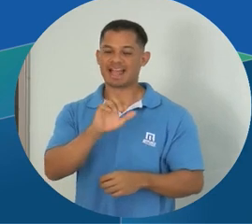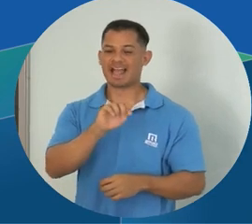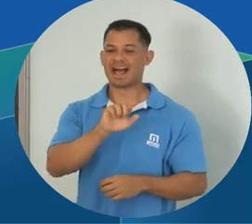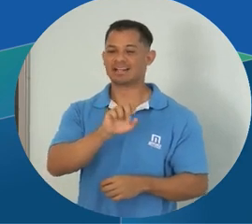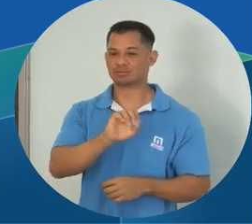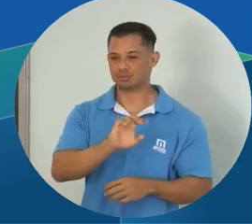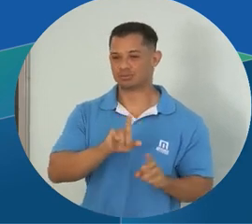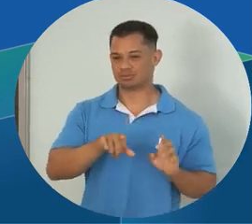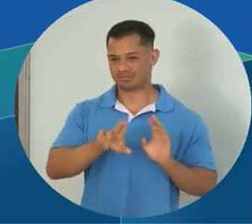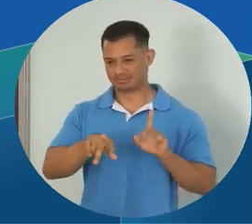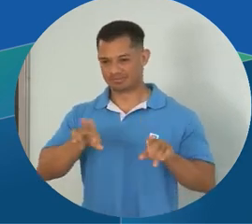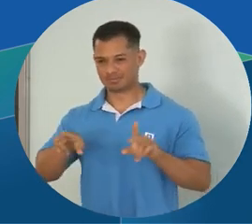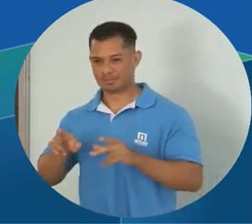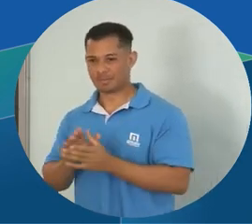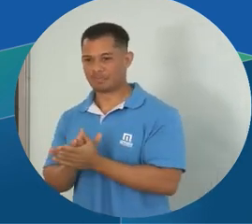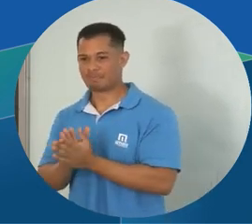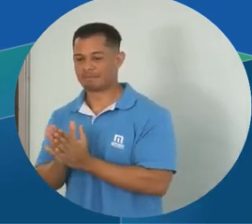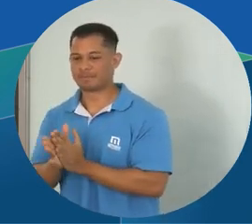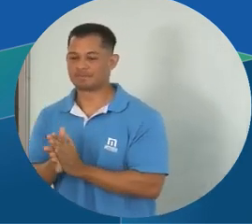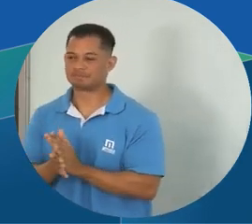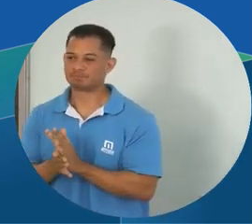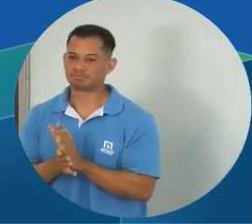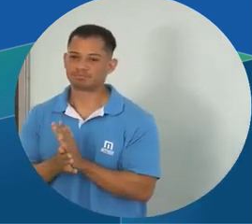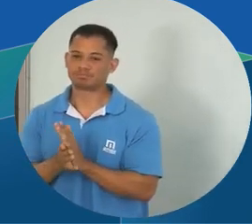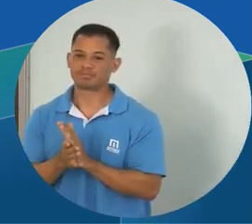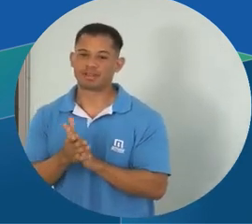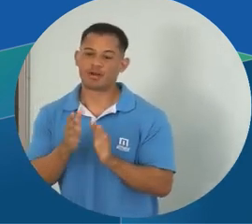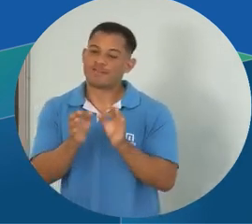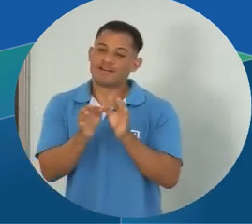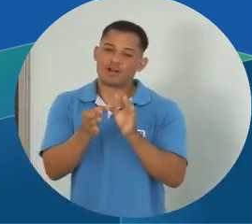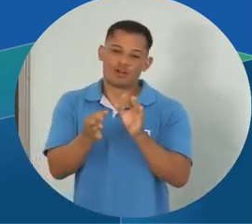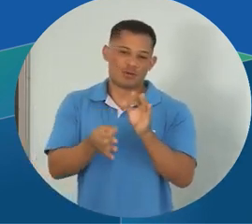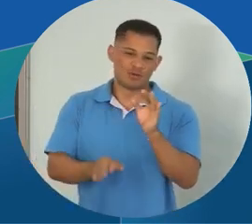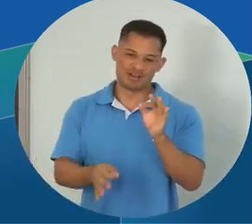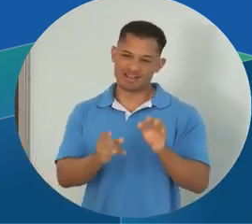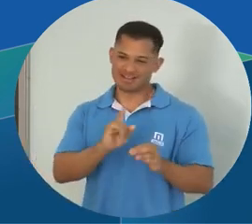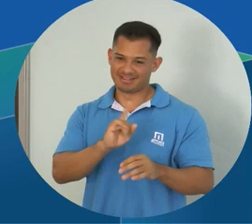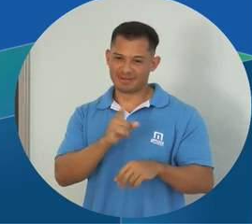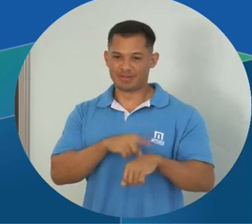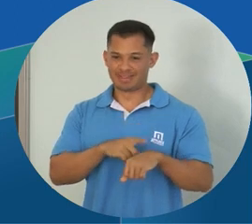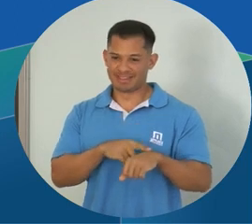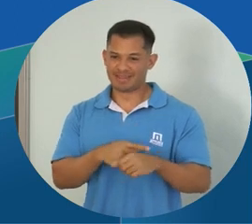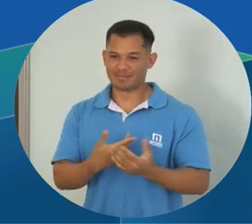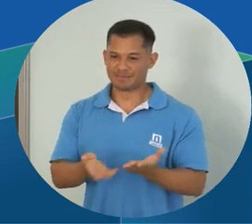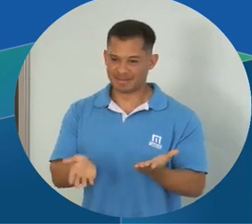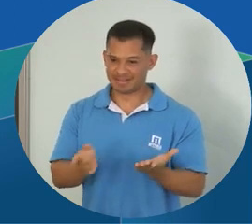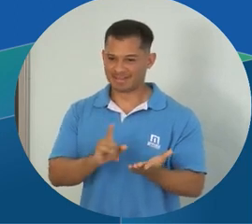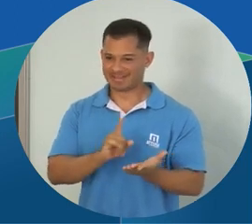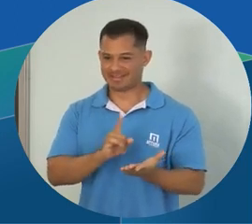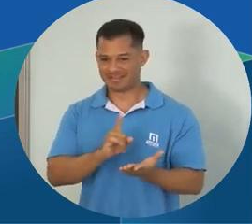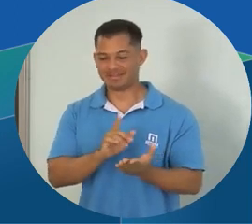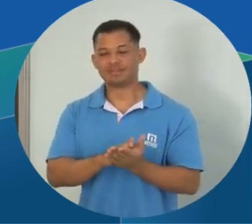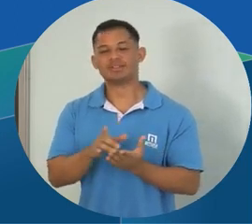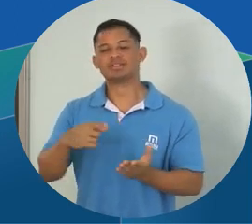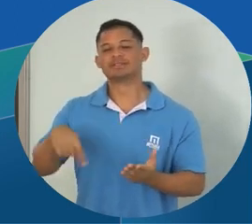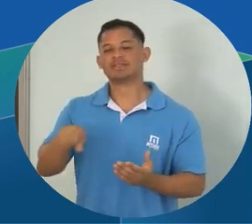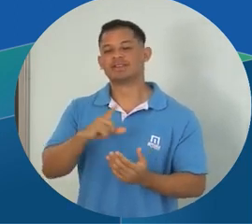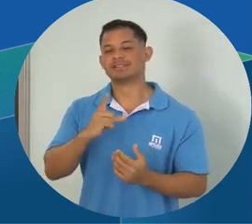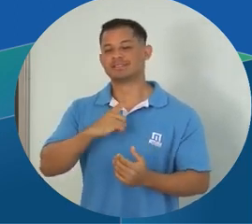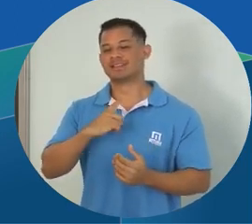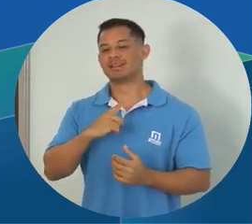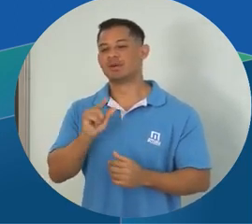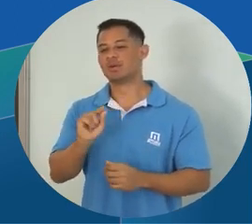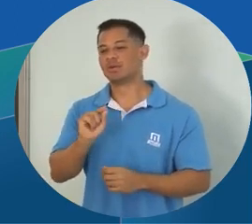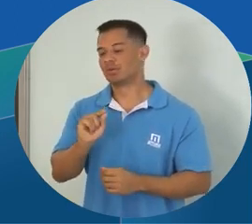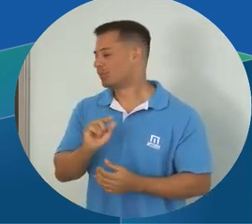E nós temos aqui, para a gente não alongar e não ultrapassar o tempo, nós temos aqui